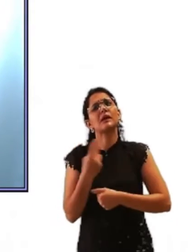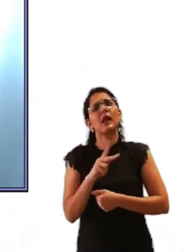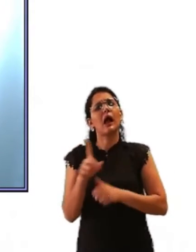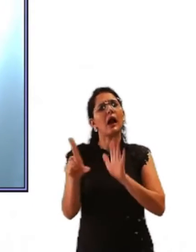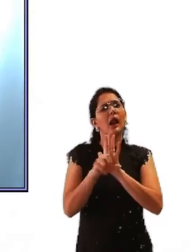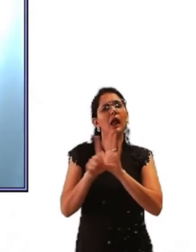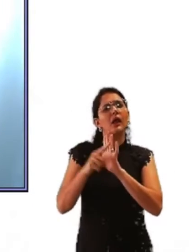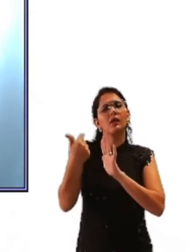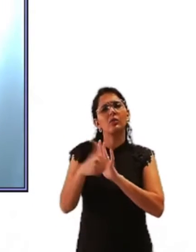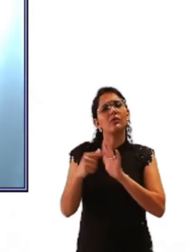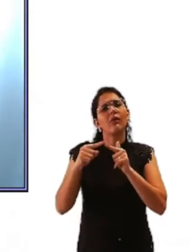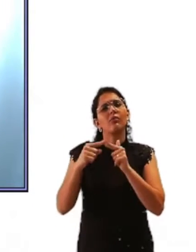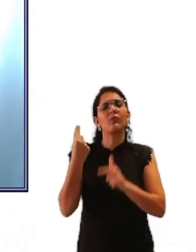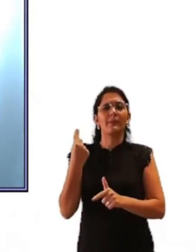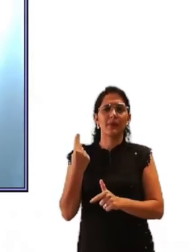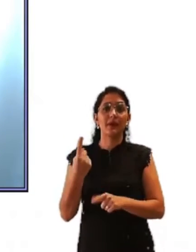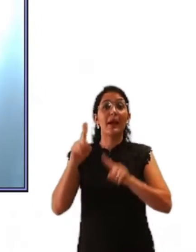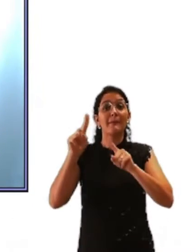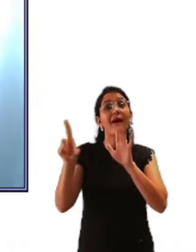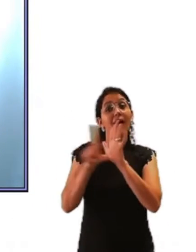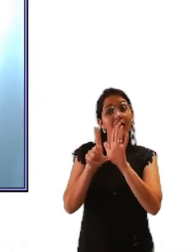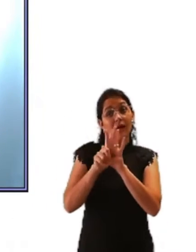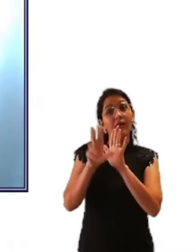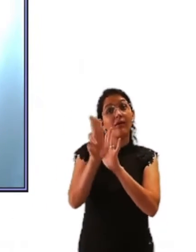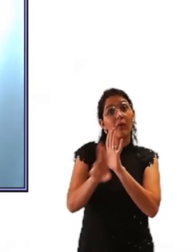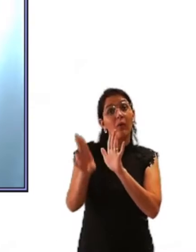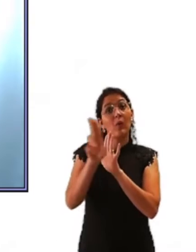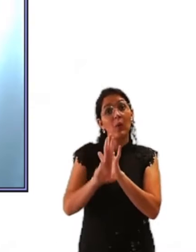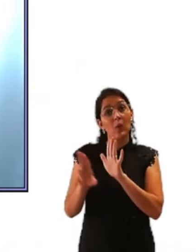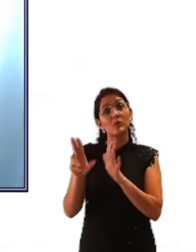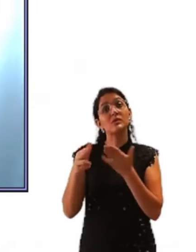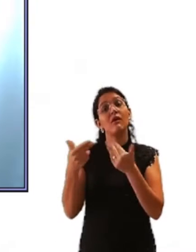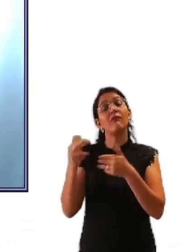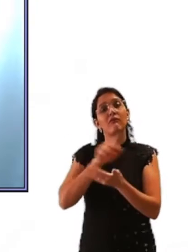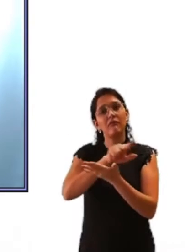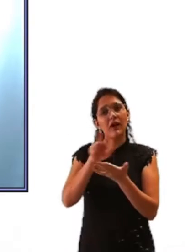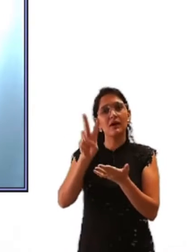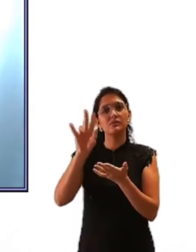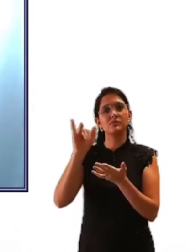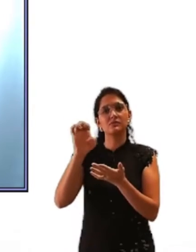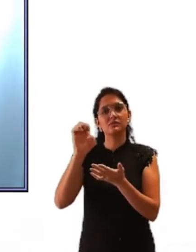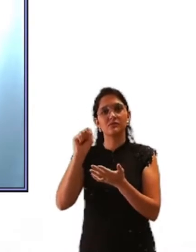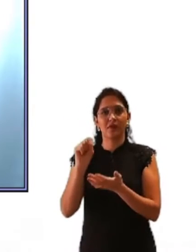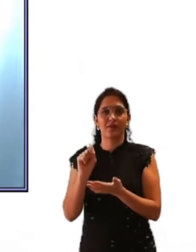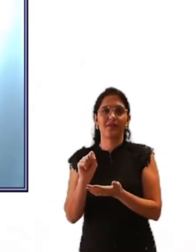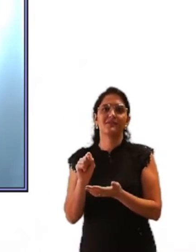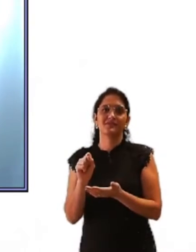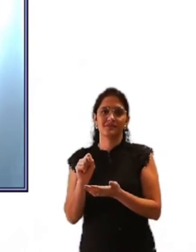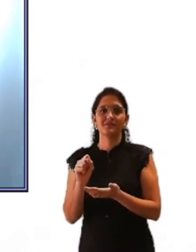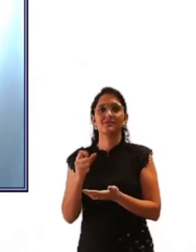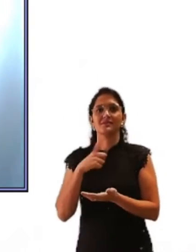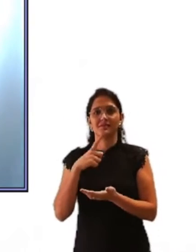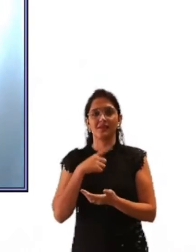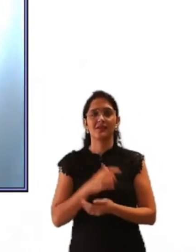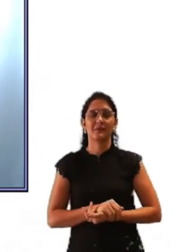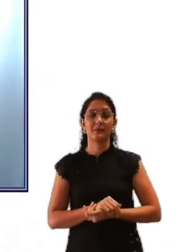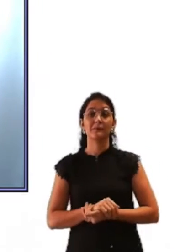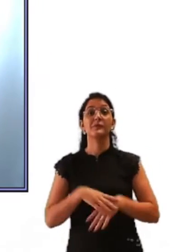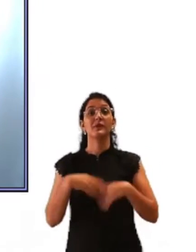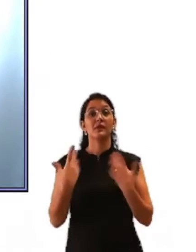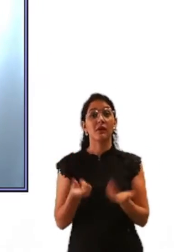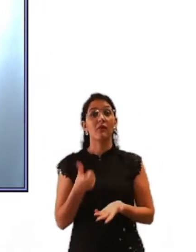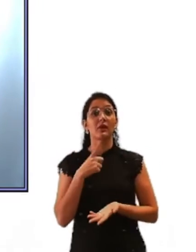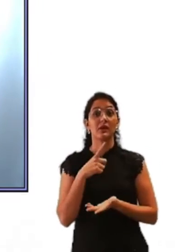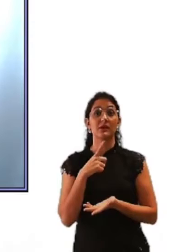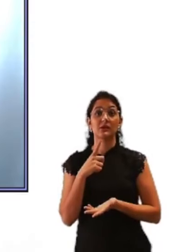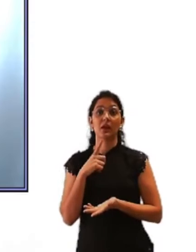na lei, né? Mas a lei trata desses viés, por exemplo, o viés de ancoragem, quando ele veda, né, que haja ali uma decisão somente com